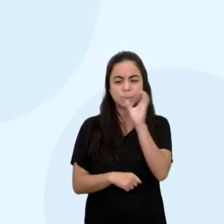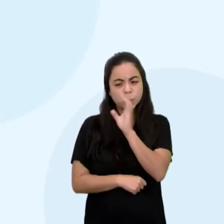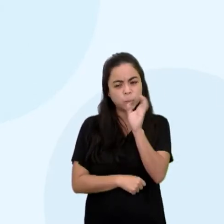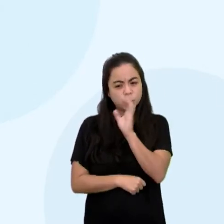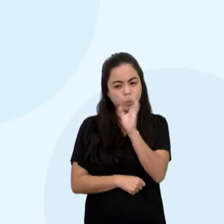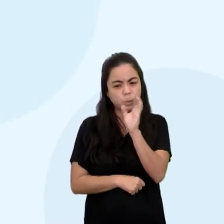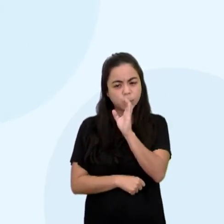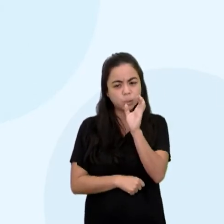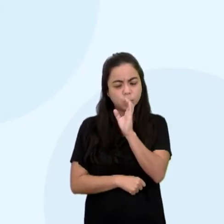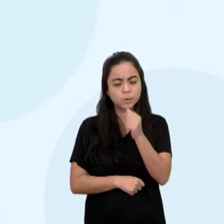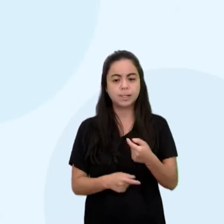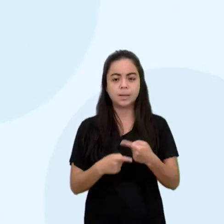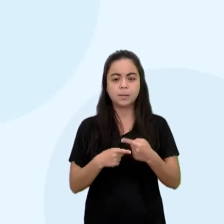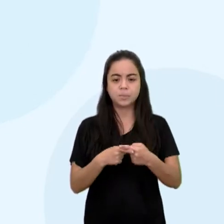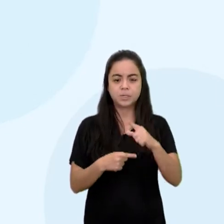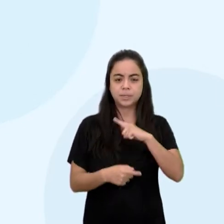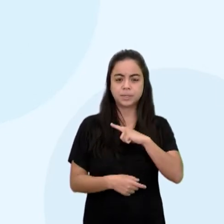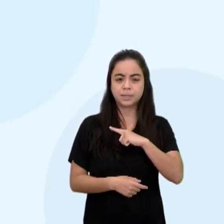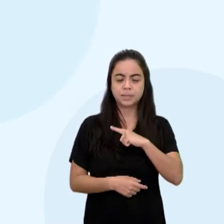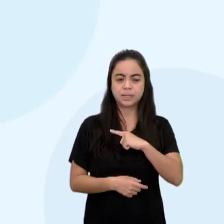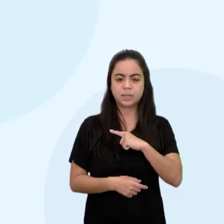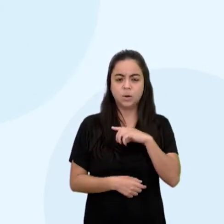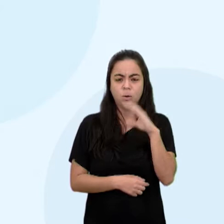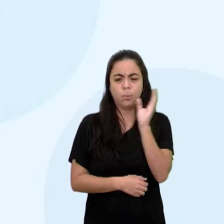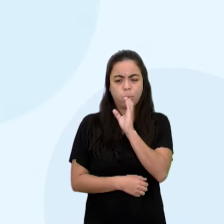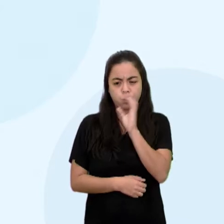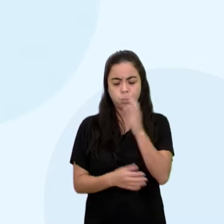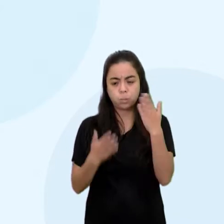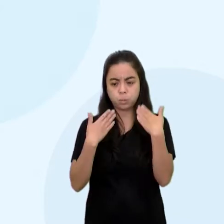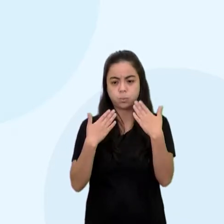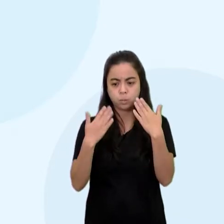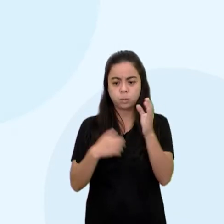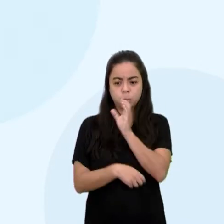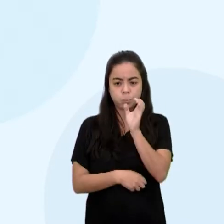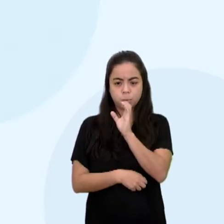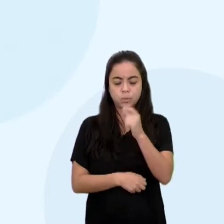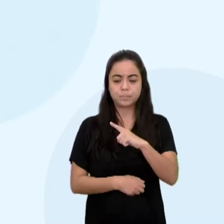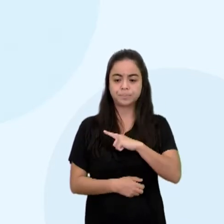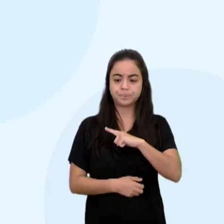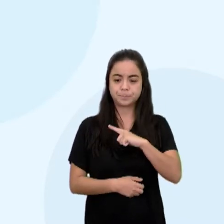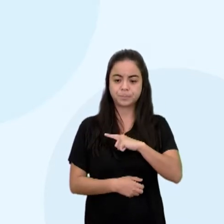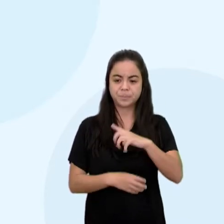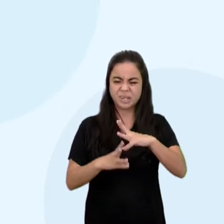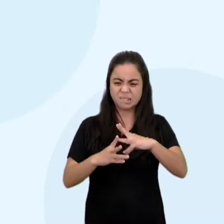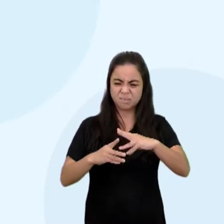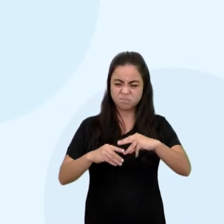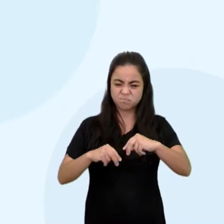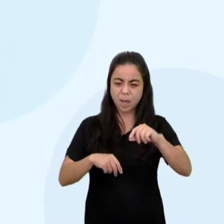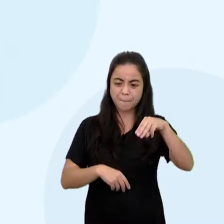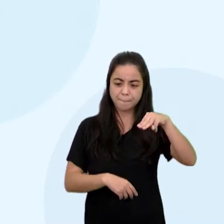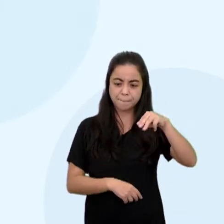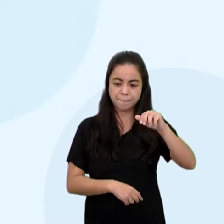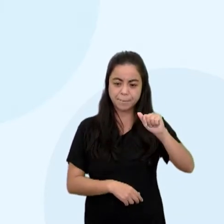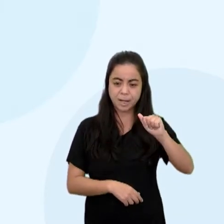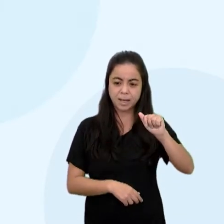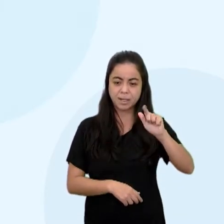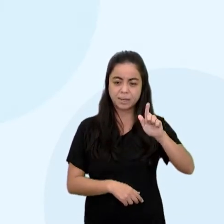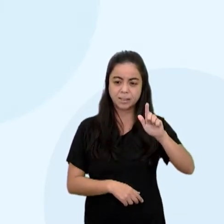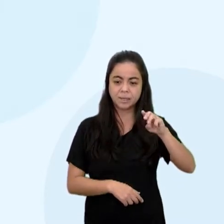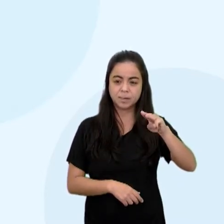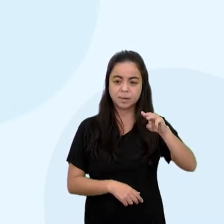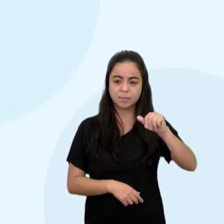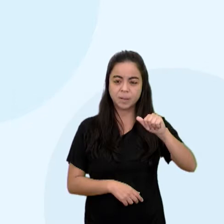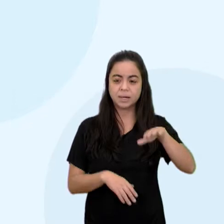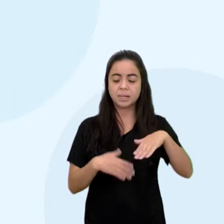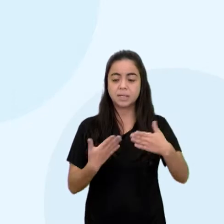lá no interior tem muito calor, então tem o magma, né, tem rochas e elas ficam superaquecidas. Então,